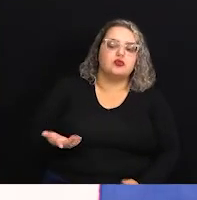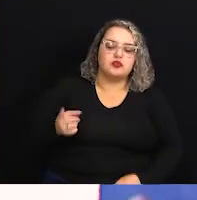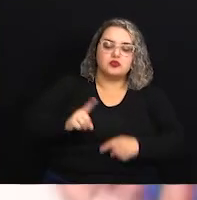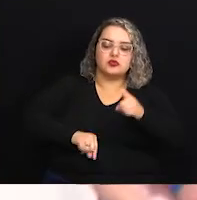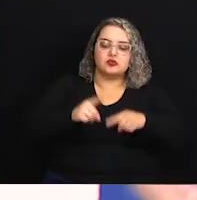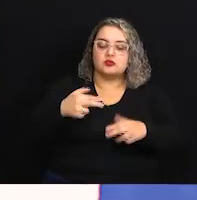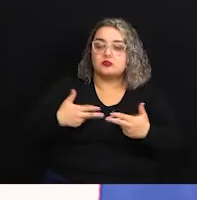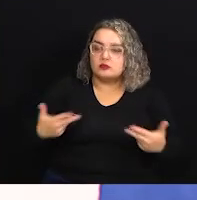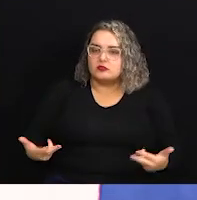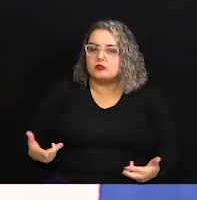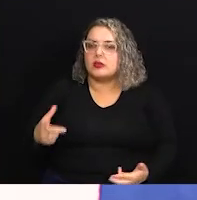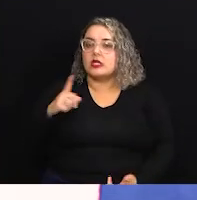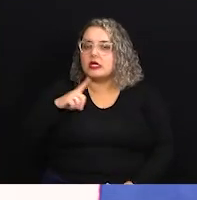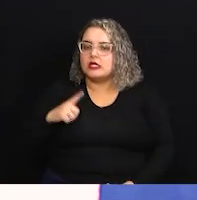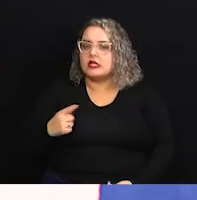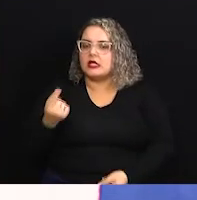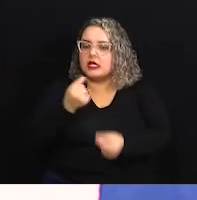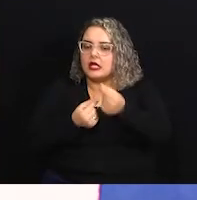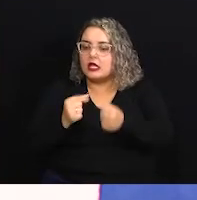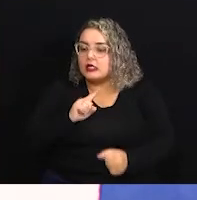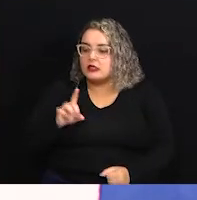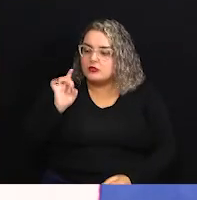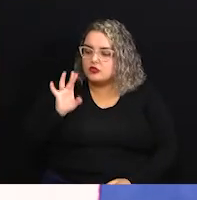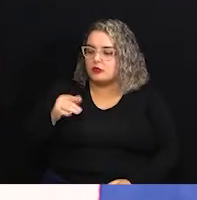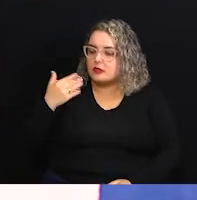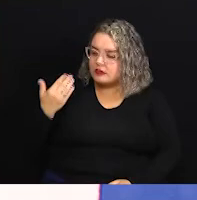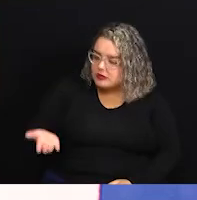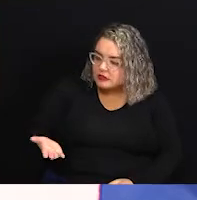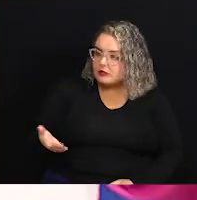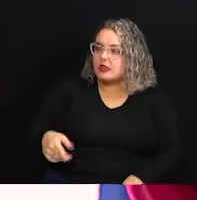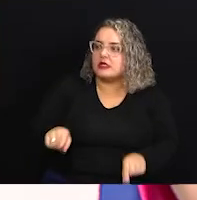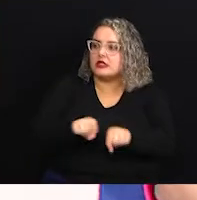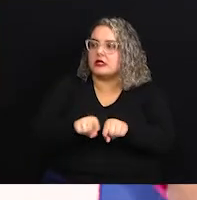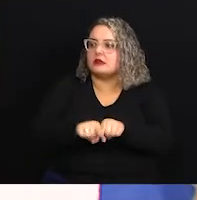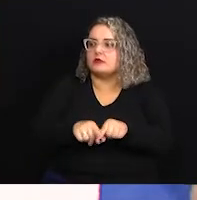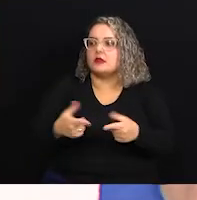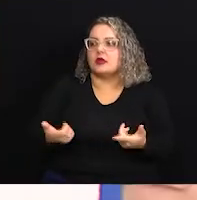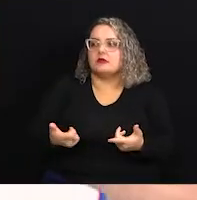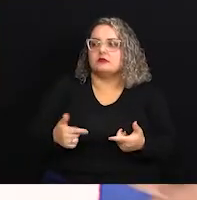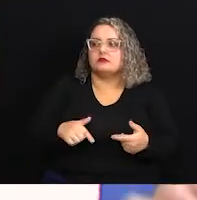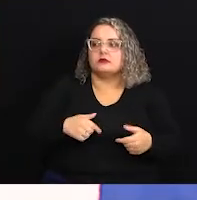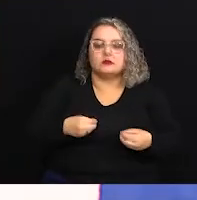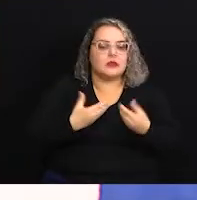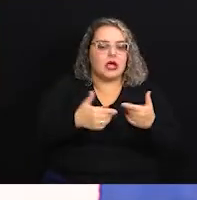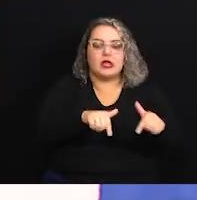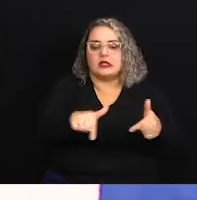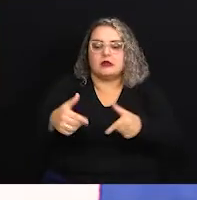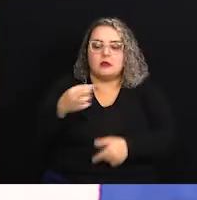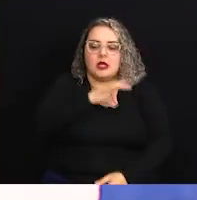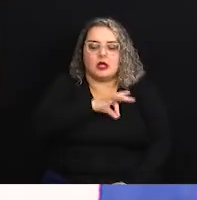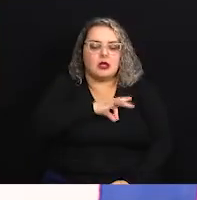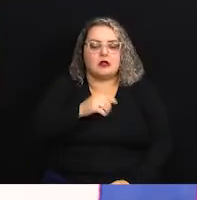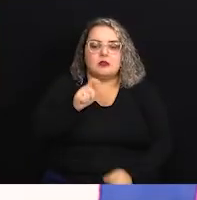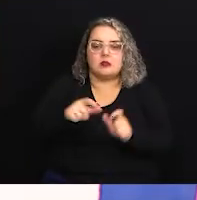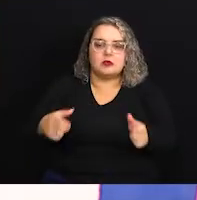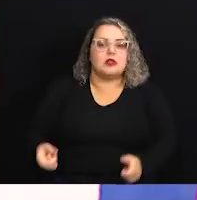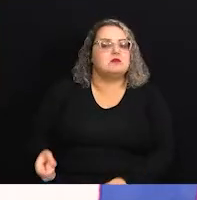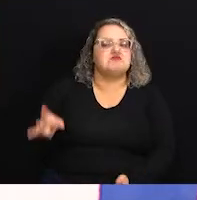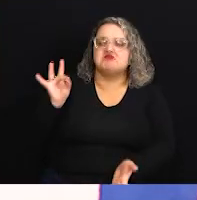materiais, ia gerar renda não só para você, mas ia gerar uma renda em cadeia? Não, sinceramente não.